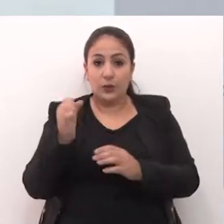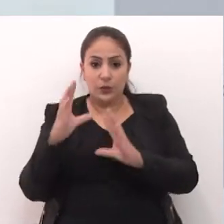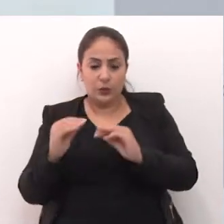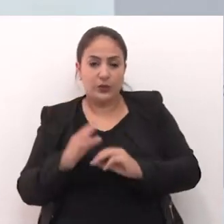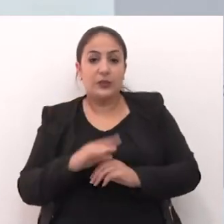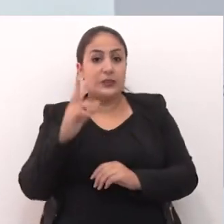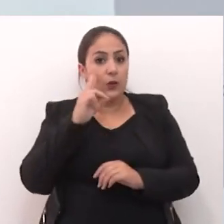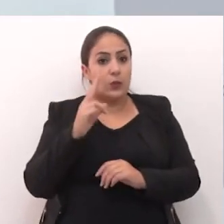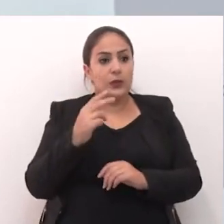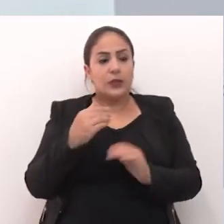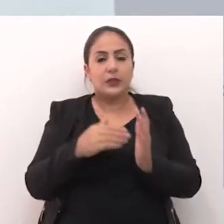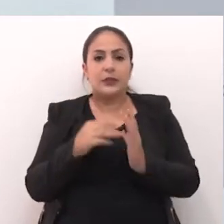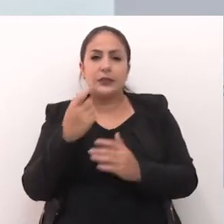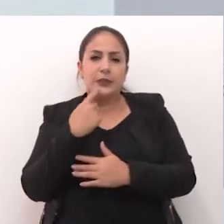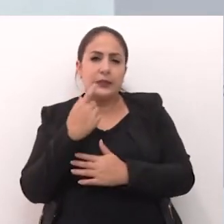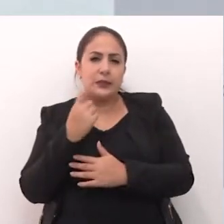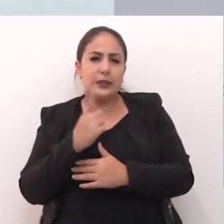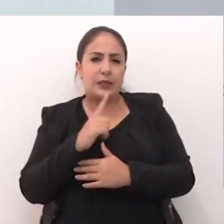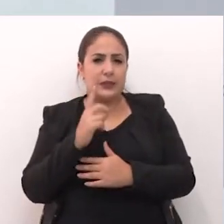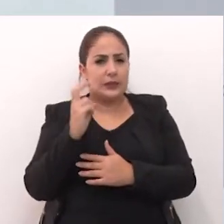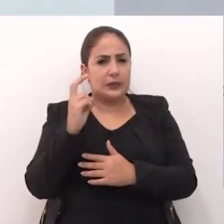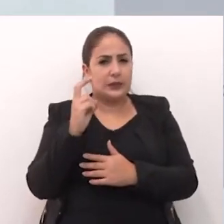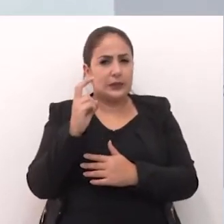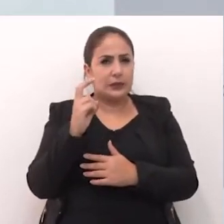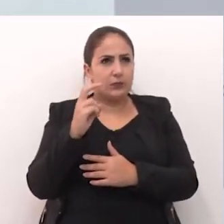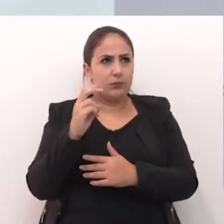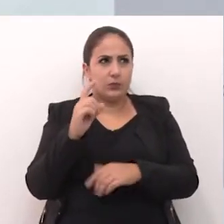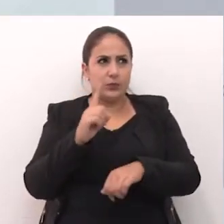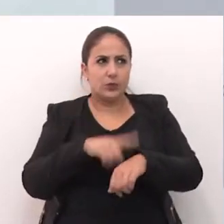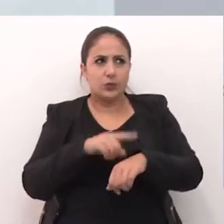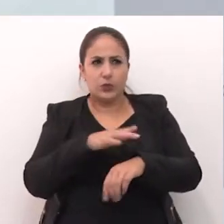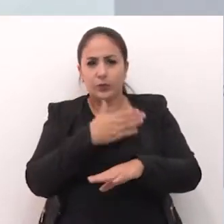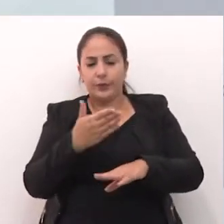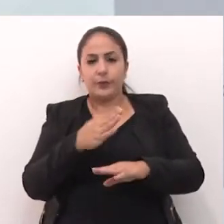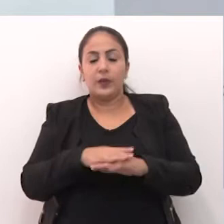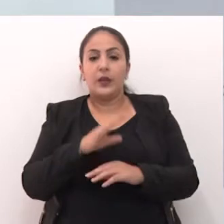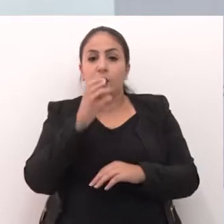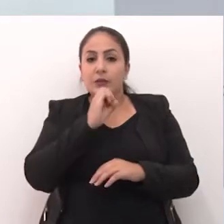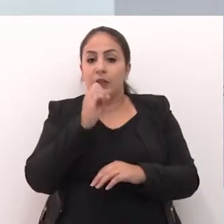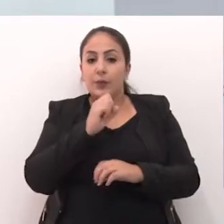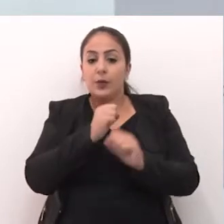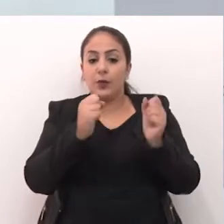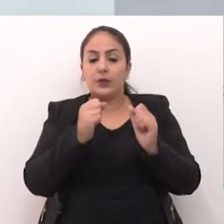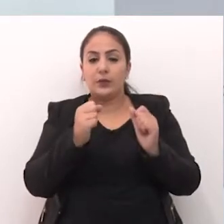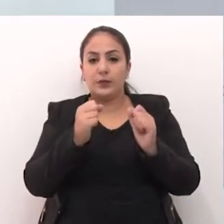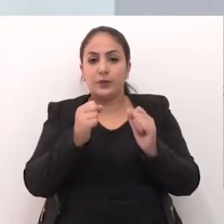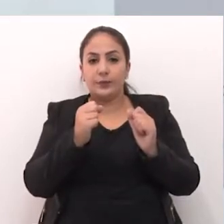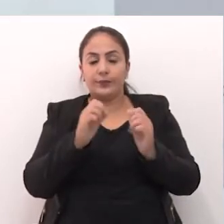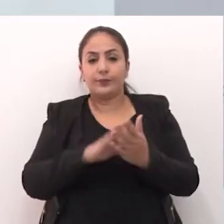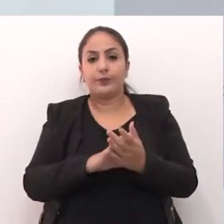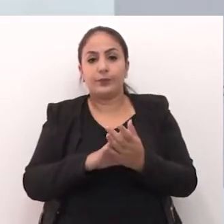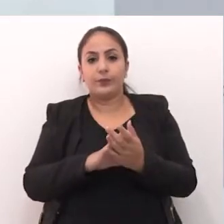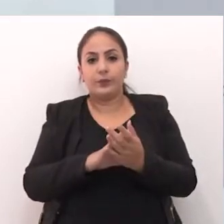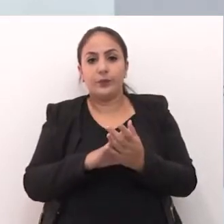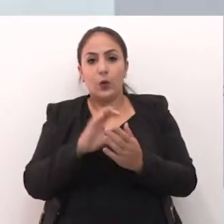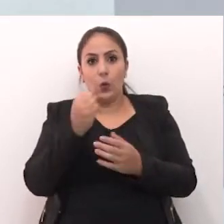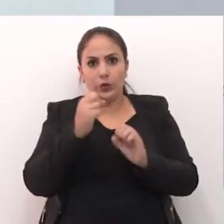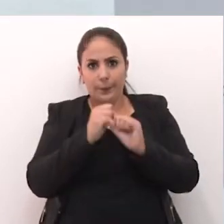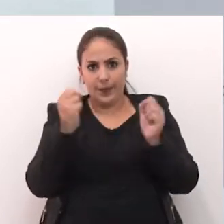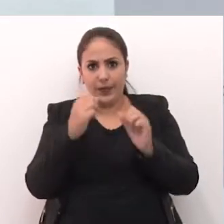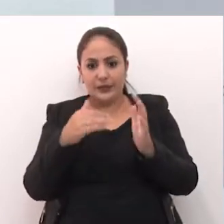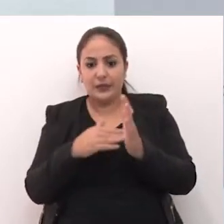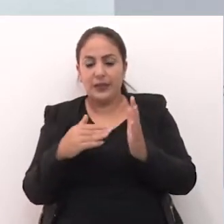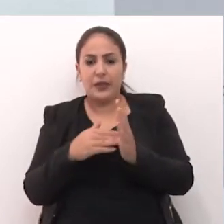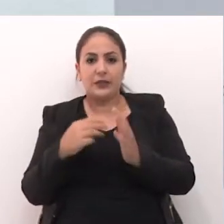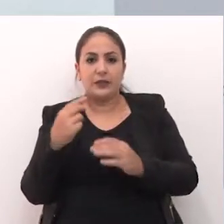têm uma estimativa de são 5 períodos. No sábado é das 8 da manhã até as 14 horas. Nós temos mais